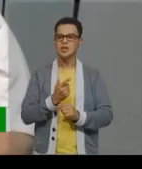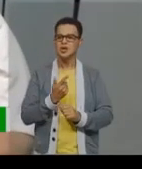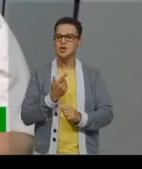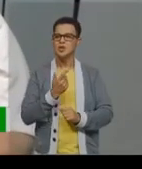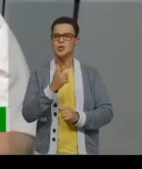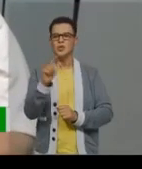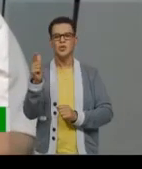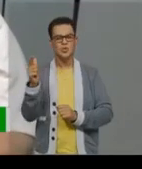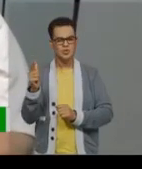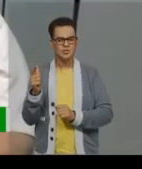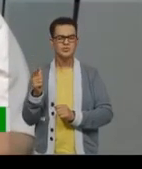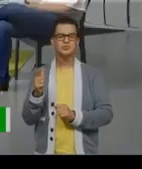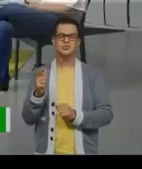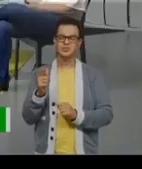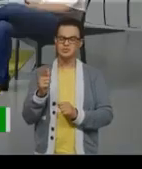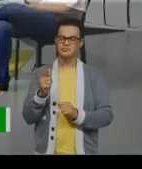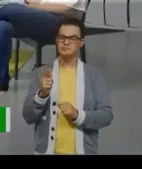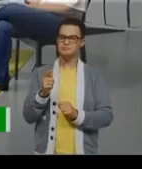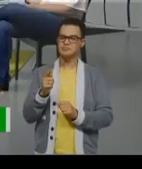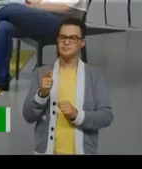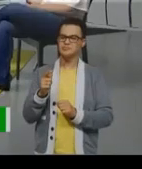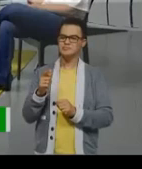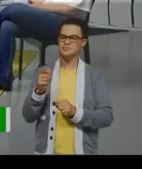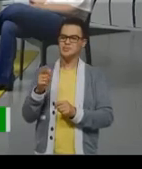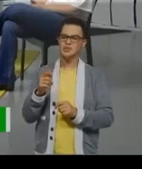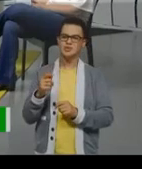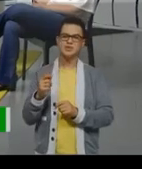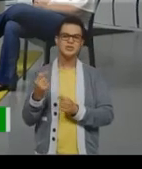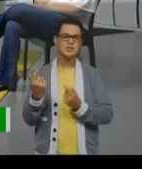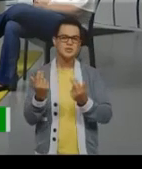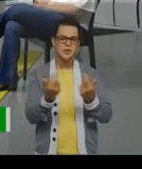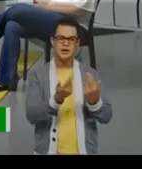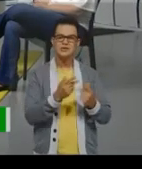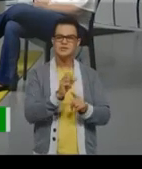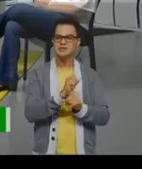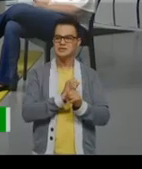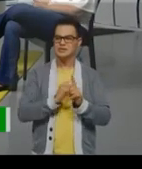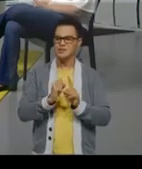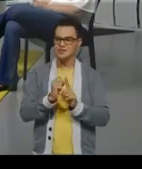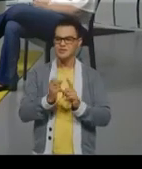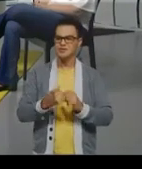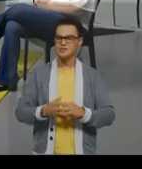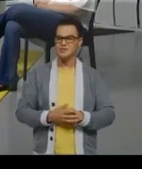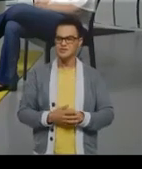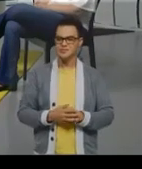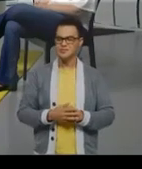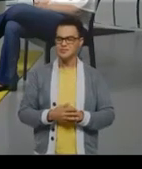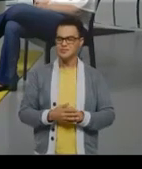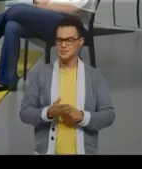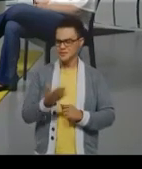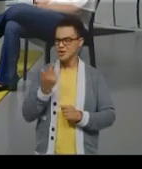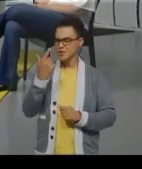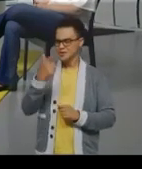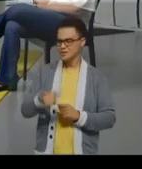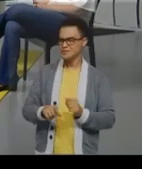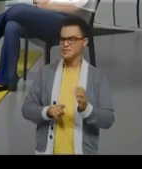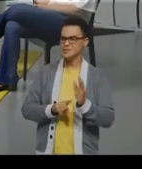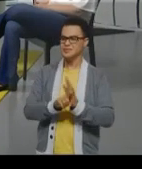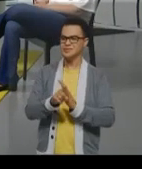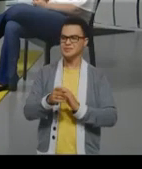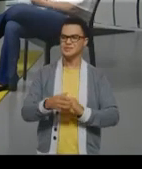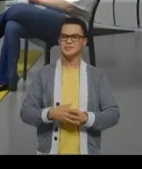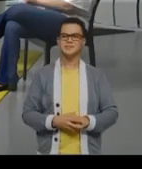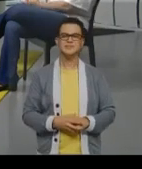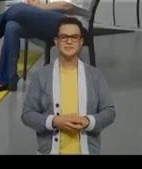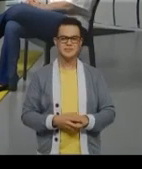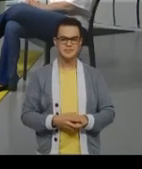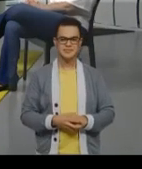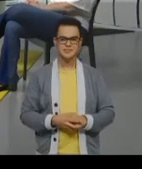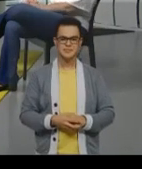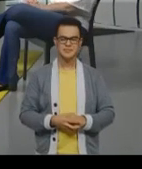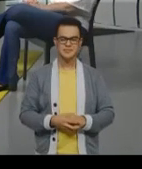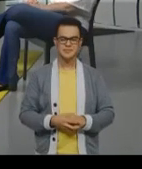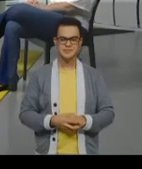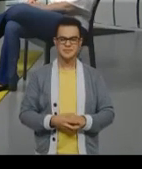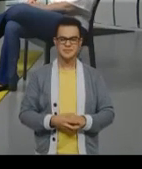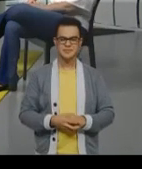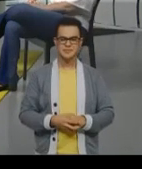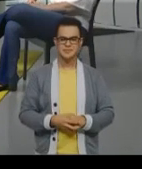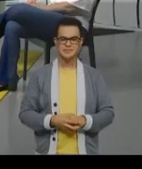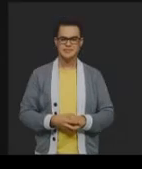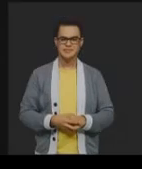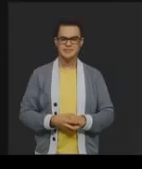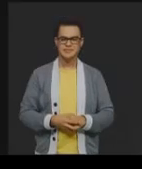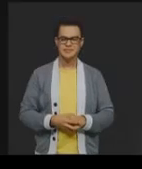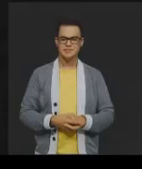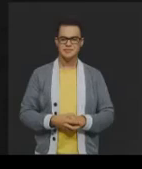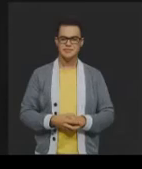sociedade. Obrigada, professora Tassiana. Vamos para a próxima. Nossa próxima dúvida é uma dúvida de 1º ano. Professora